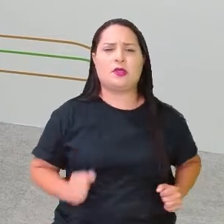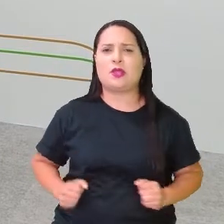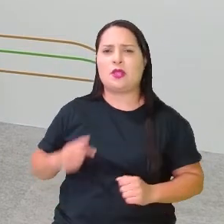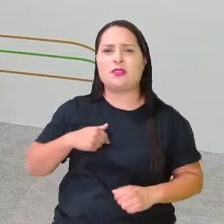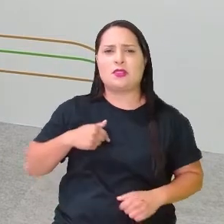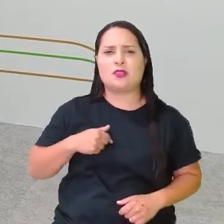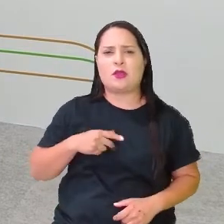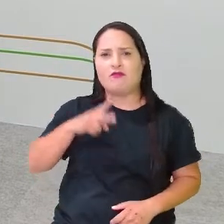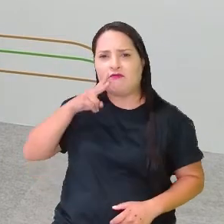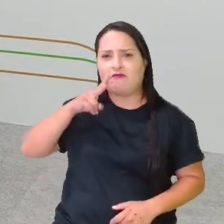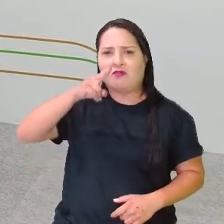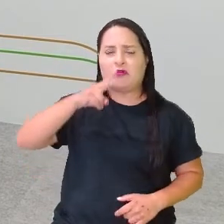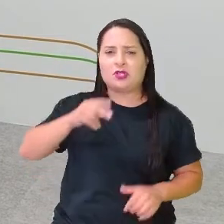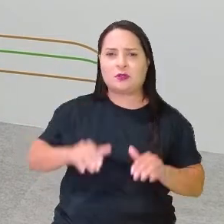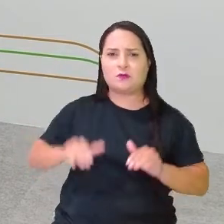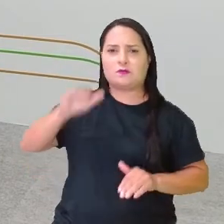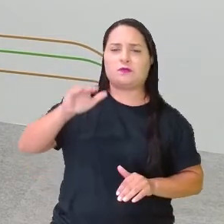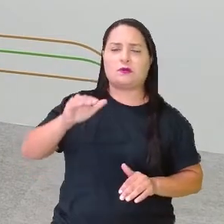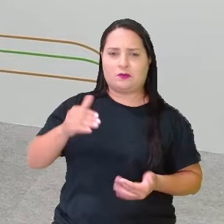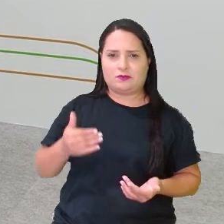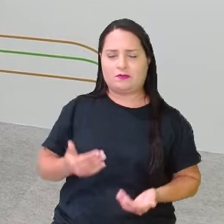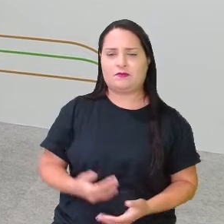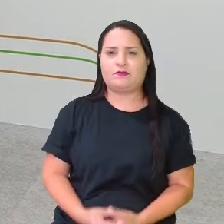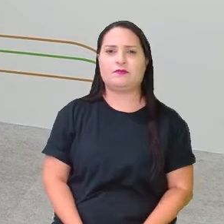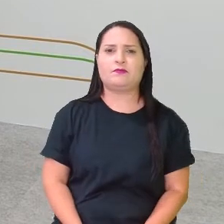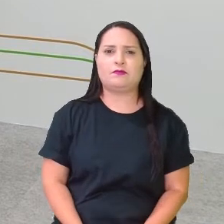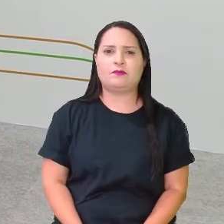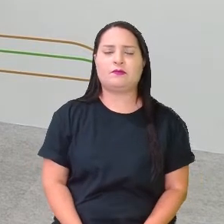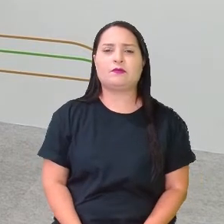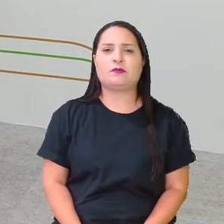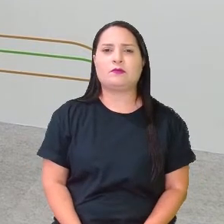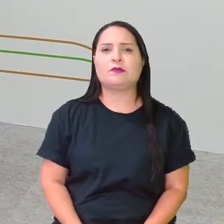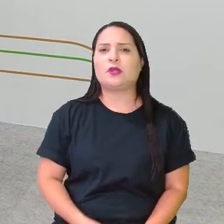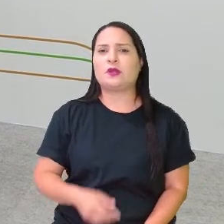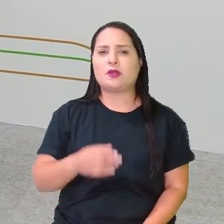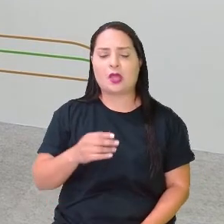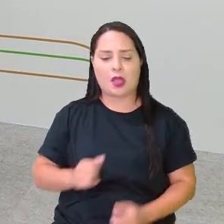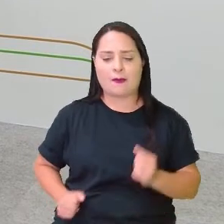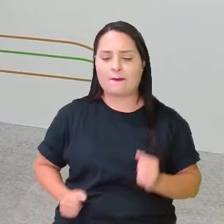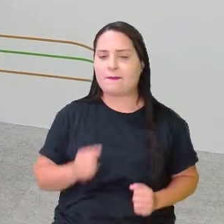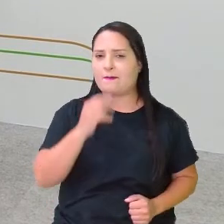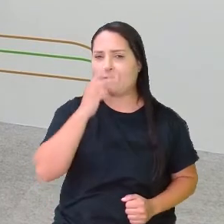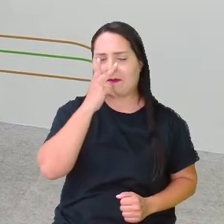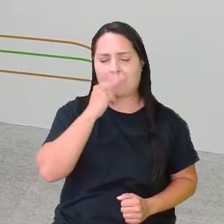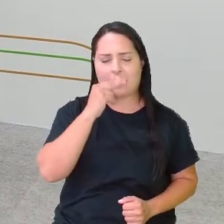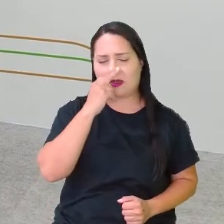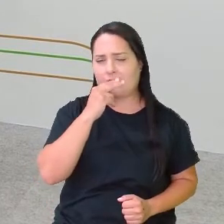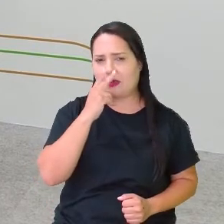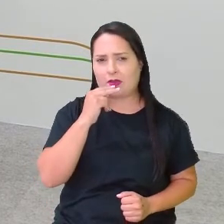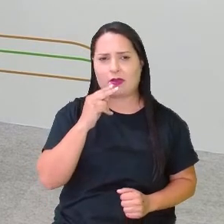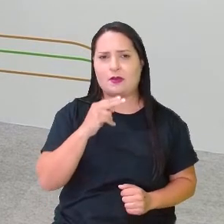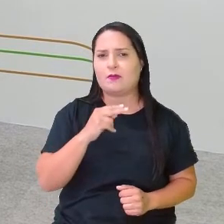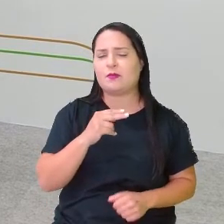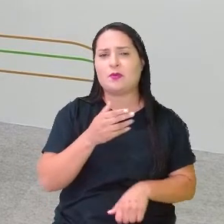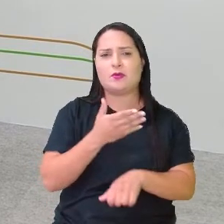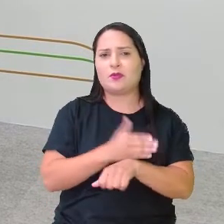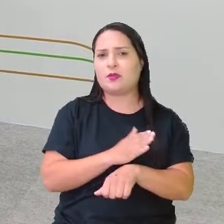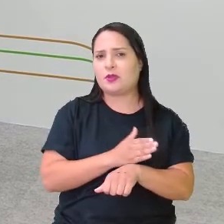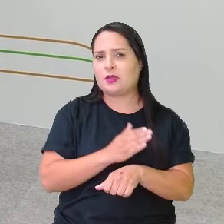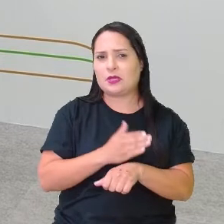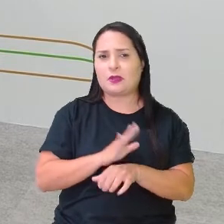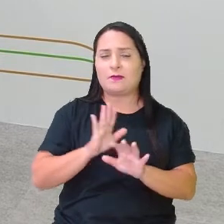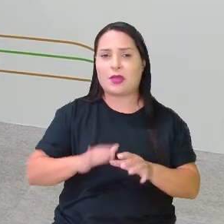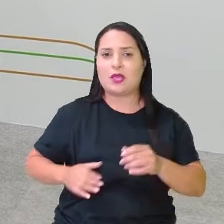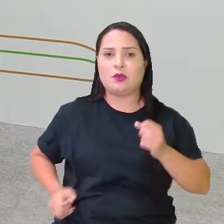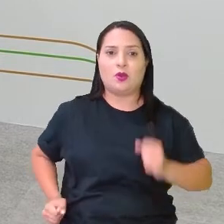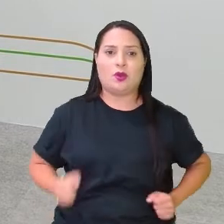a intensidade do meu exercício. A forma é a mesma, mas a intensidade é diferente. Então já